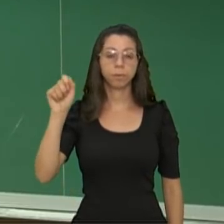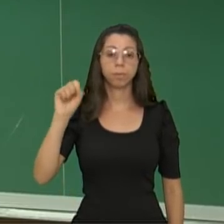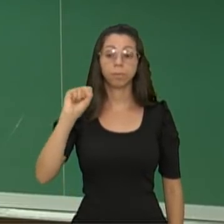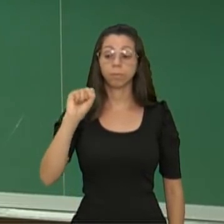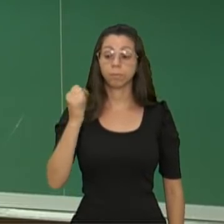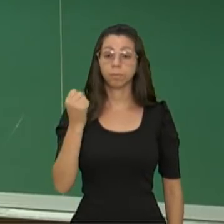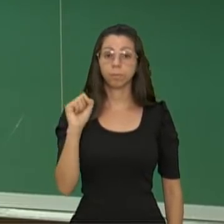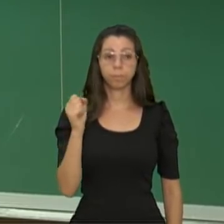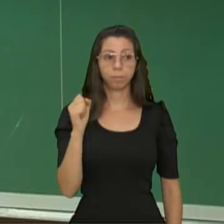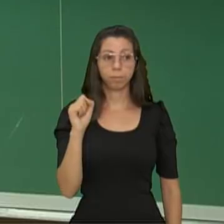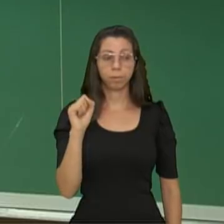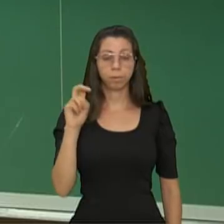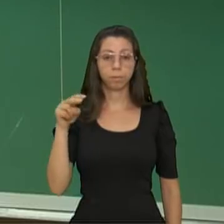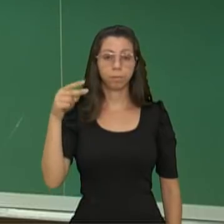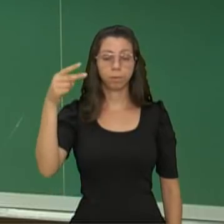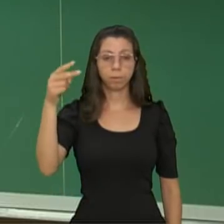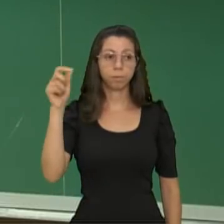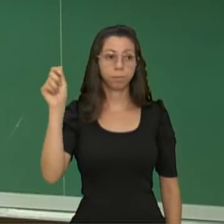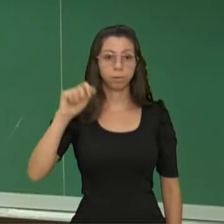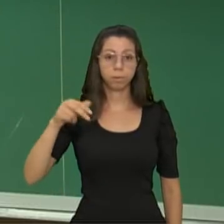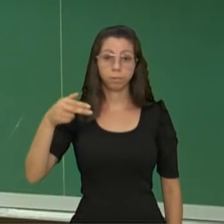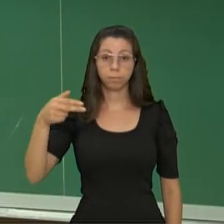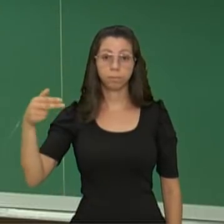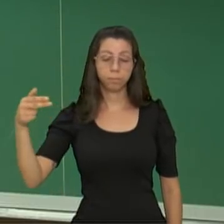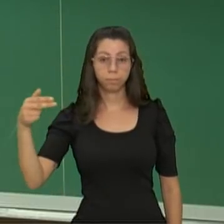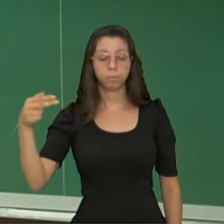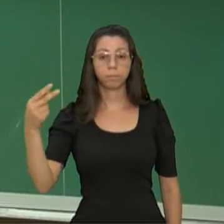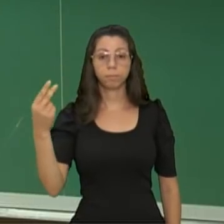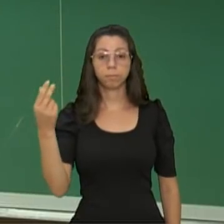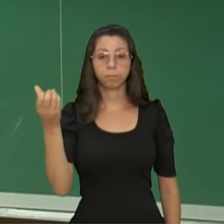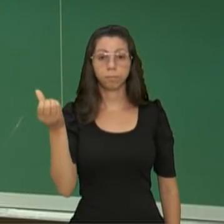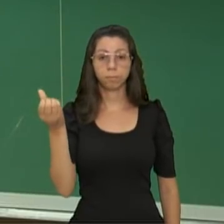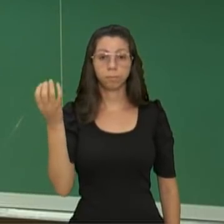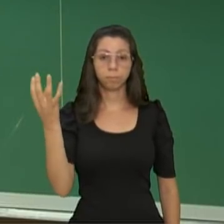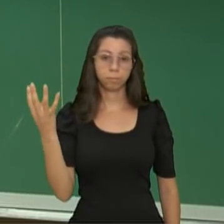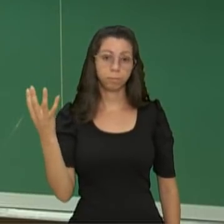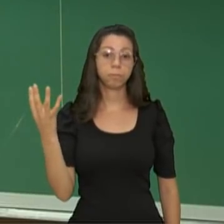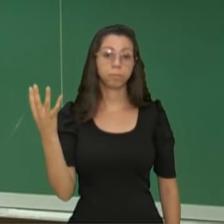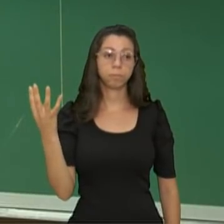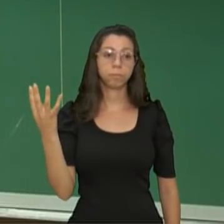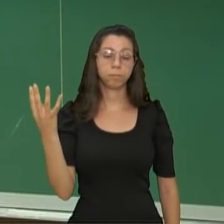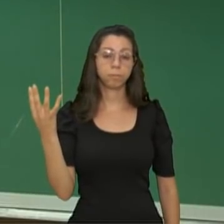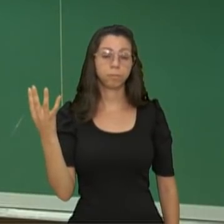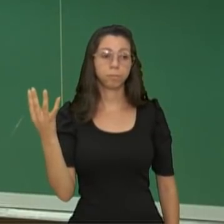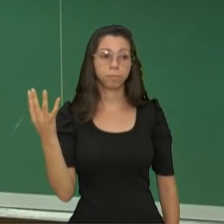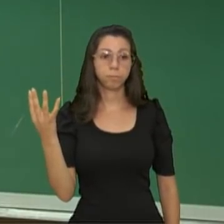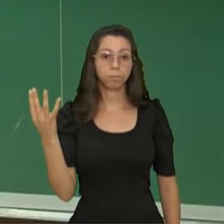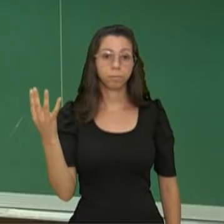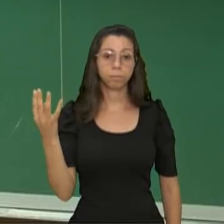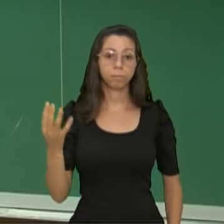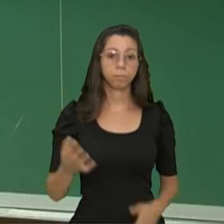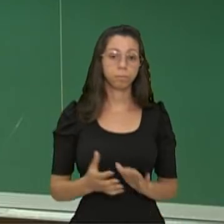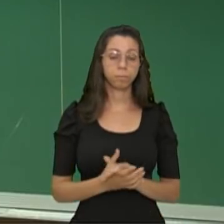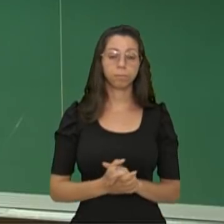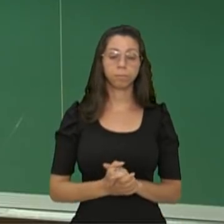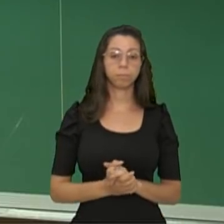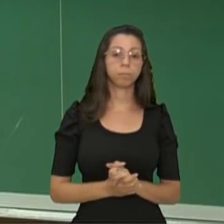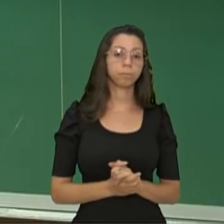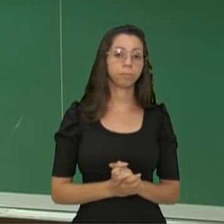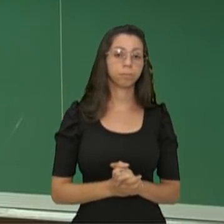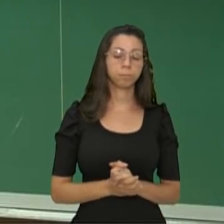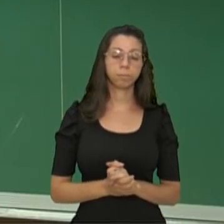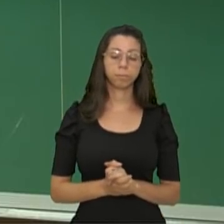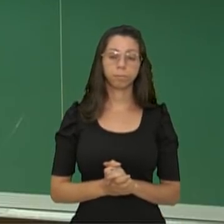8 ao quadrado e isso tem que ser igual a 64. Ok? Área do quadrado.